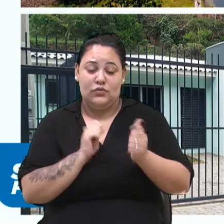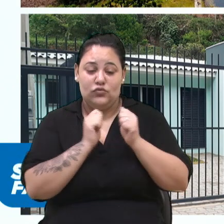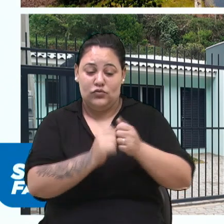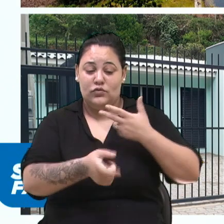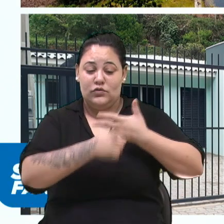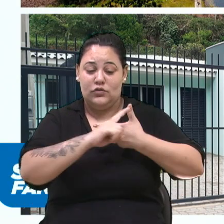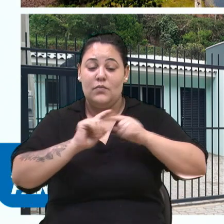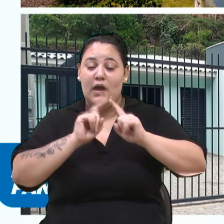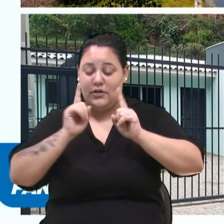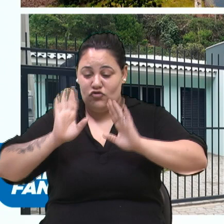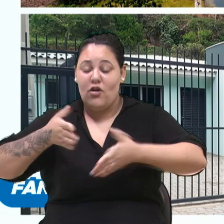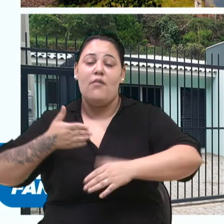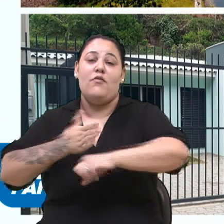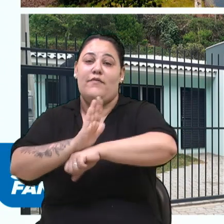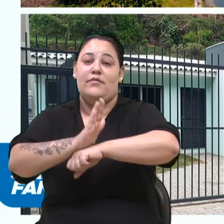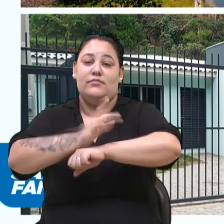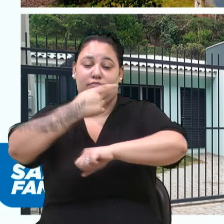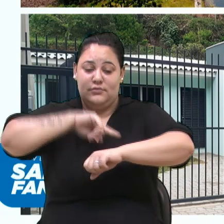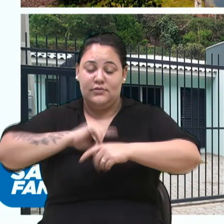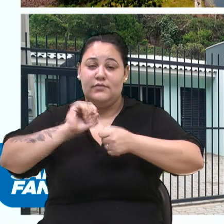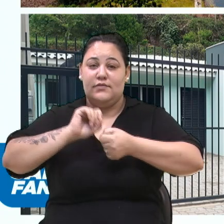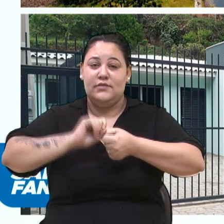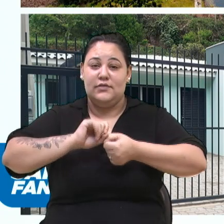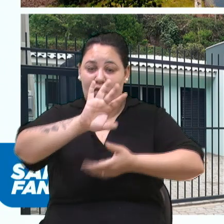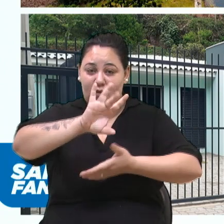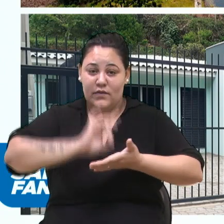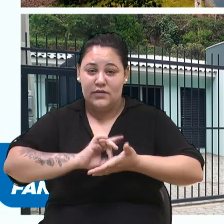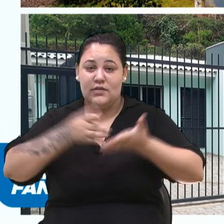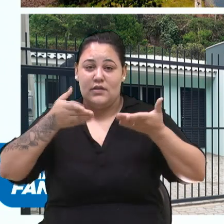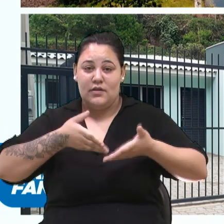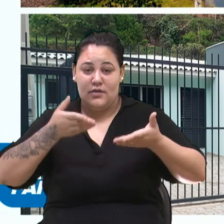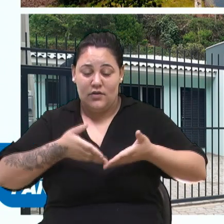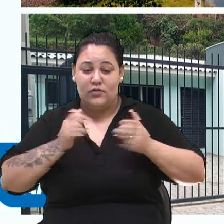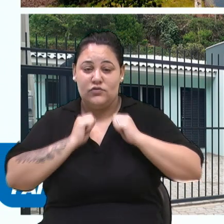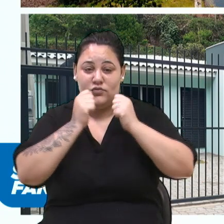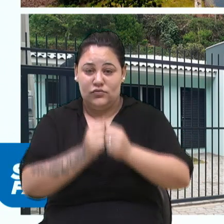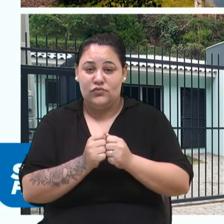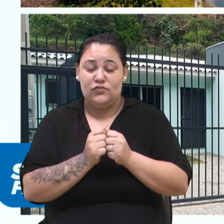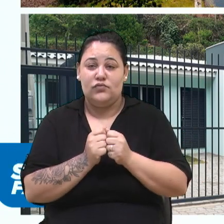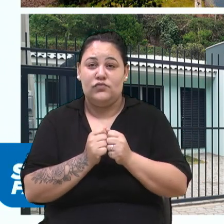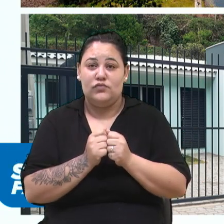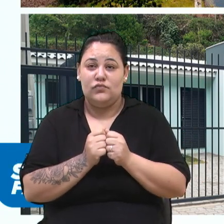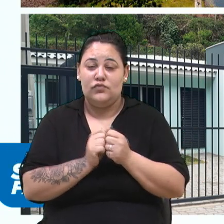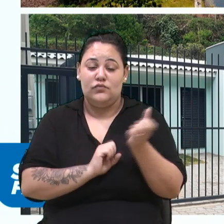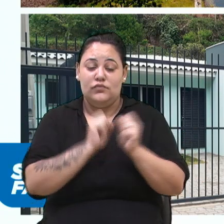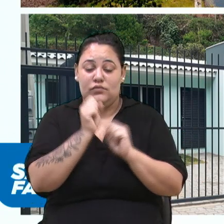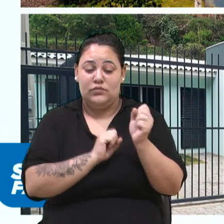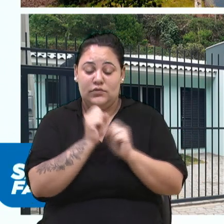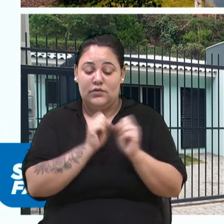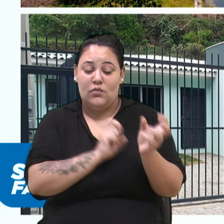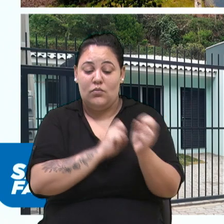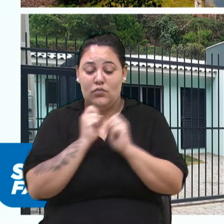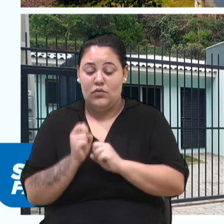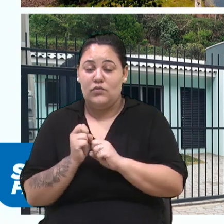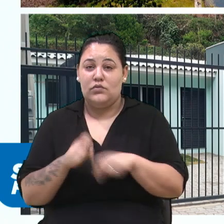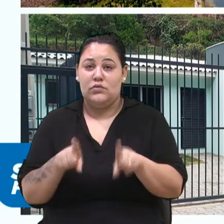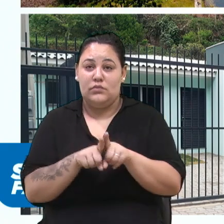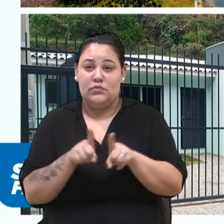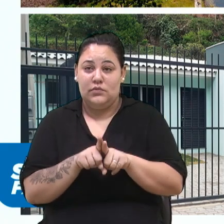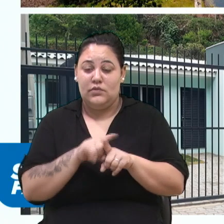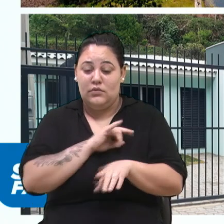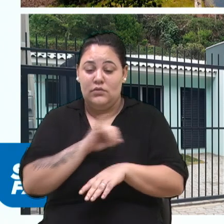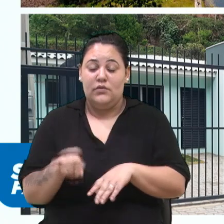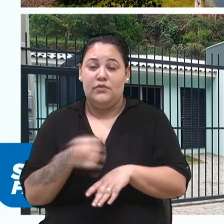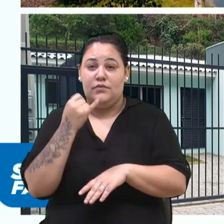foi aprovado. Estamos esperando a regulamentação por parte do executivo para que os empresários possam, então, desfrutar dessas